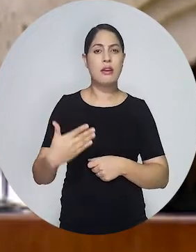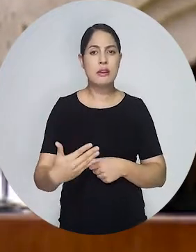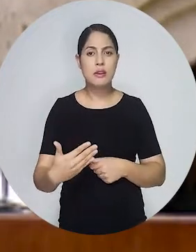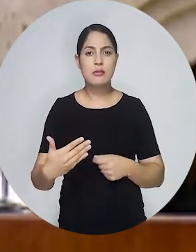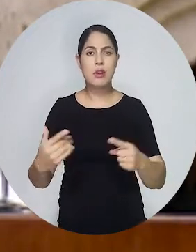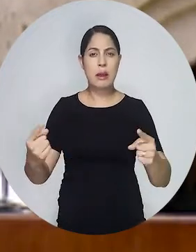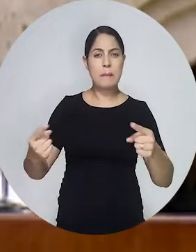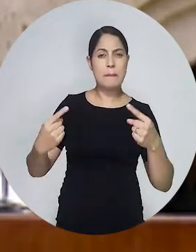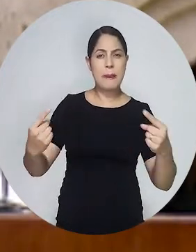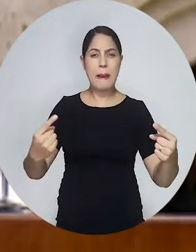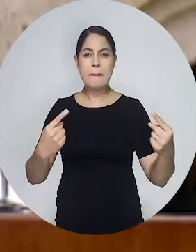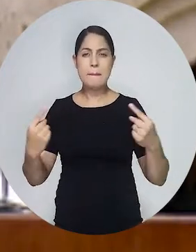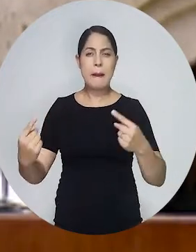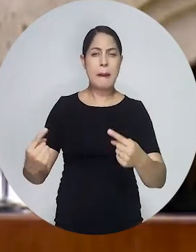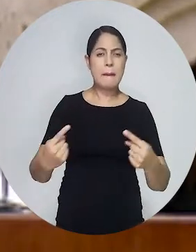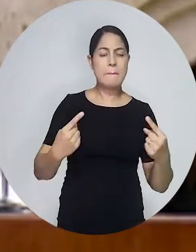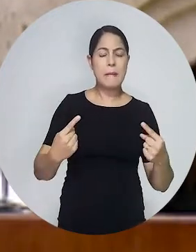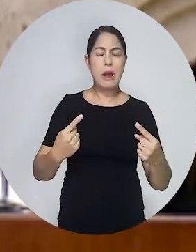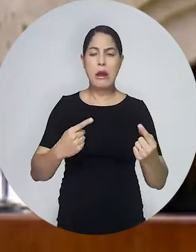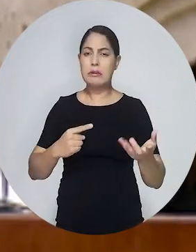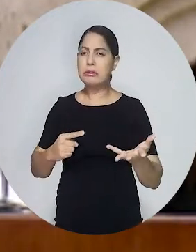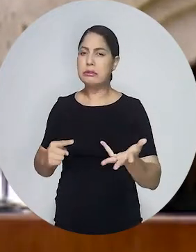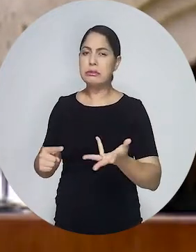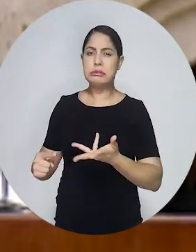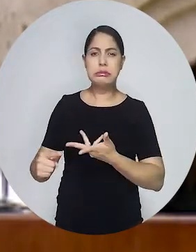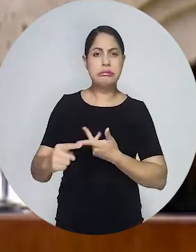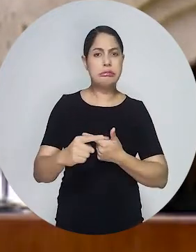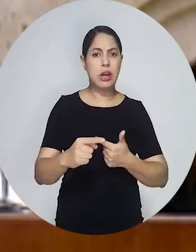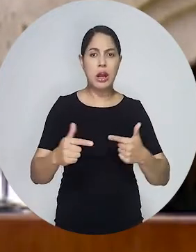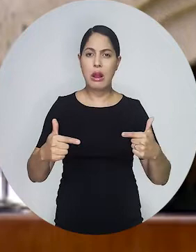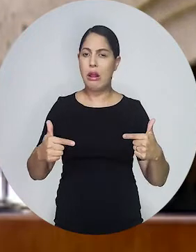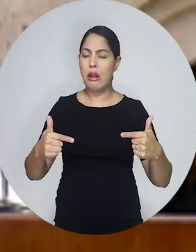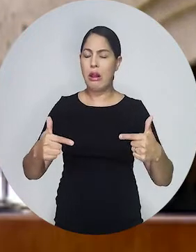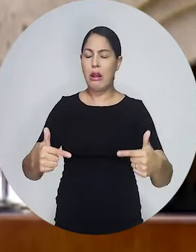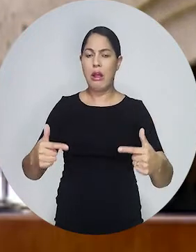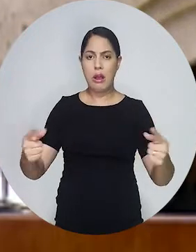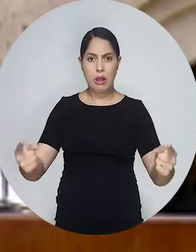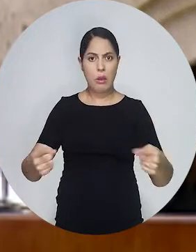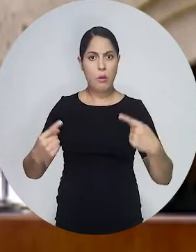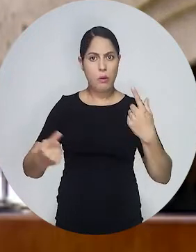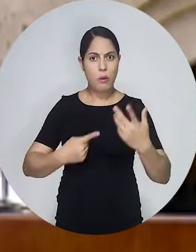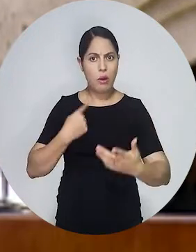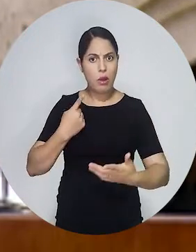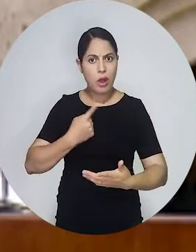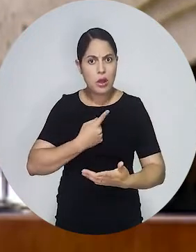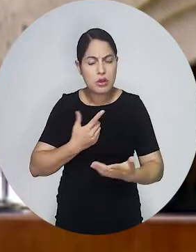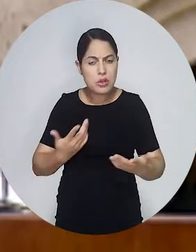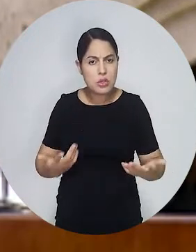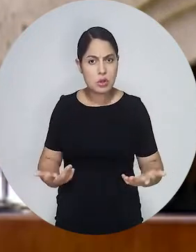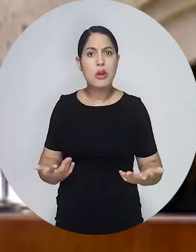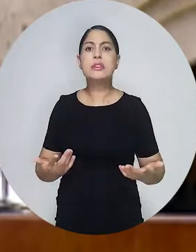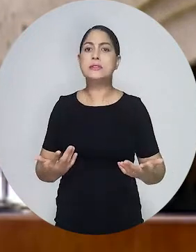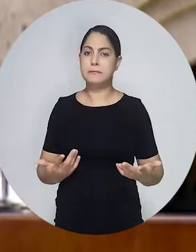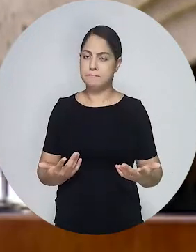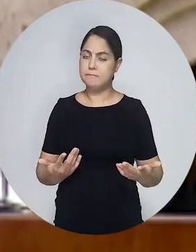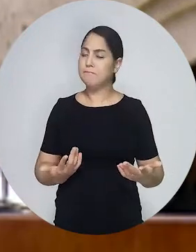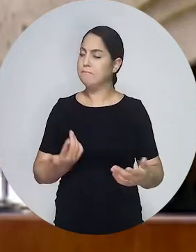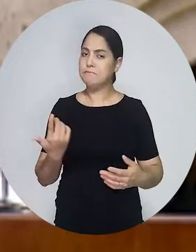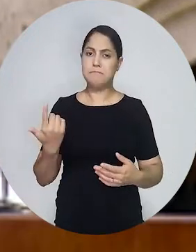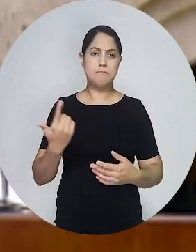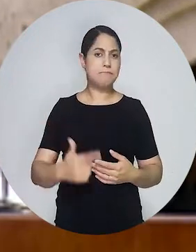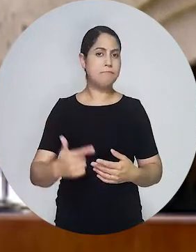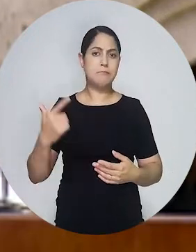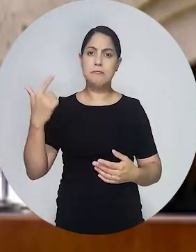seus membros sofreram severos ataques em tons e atitudes extremamente